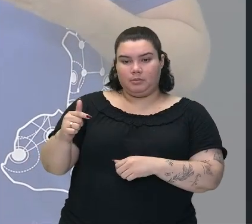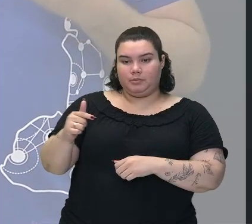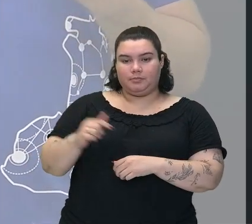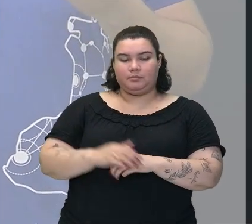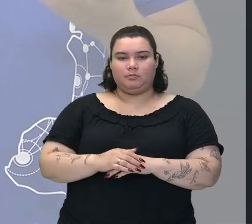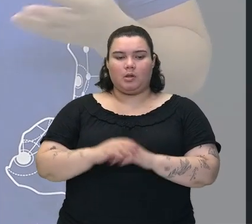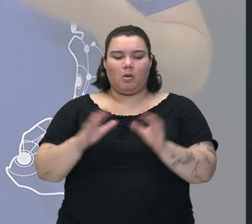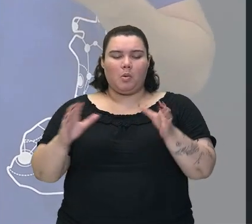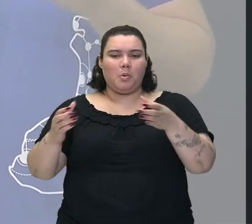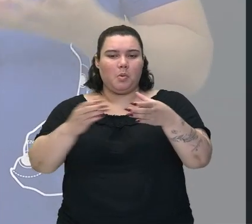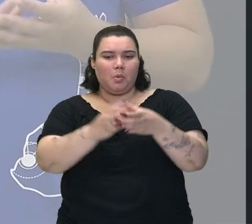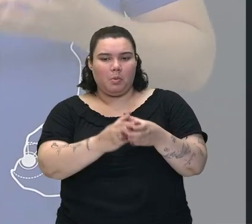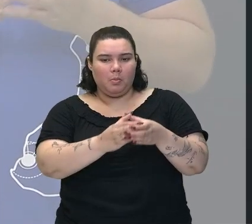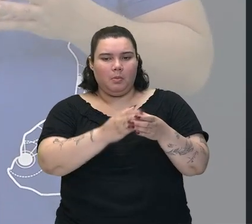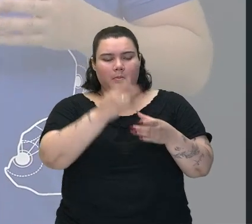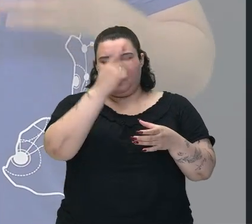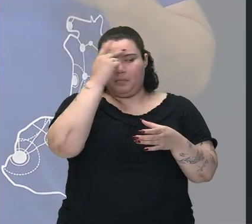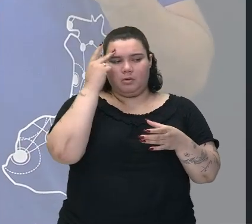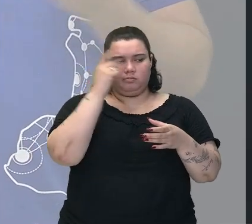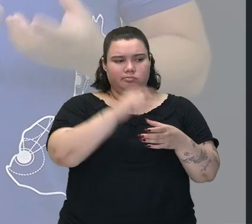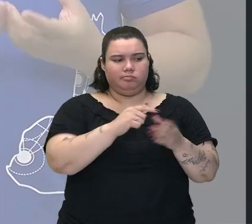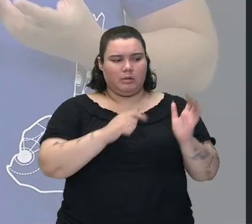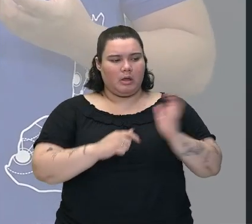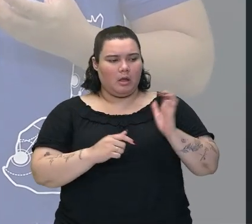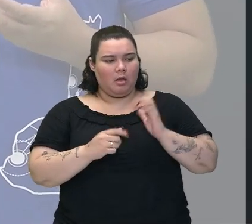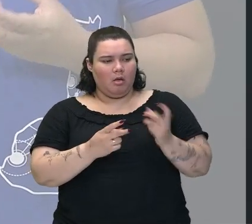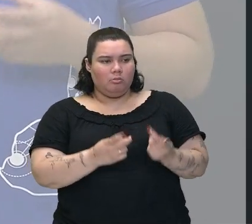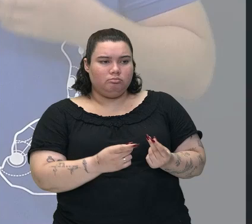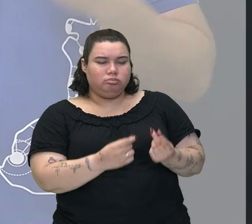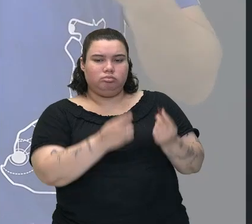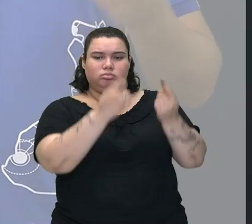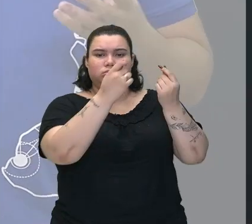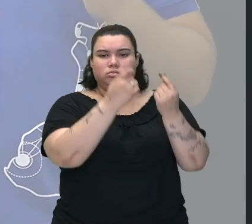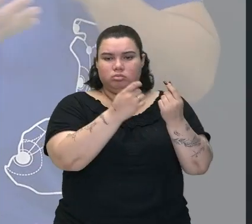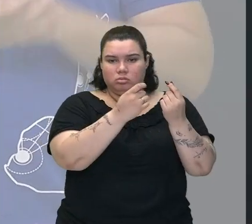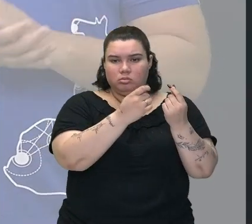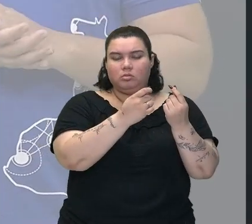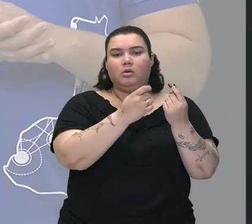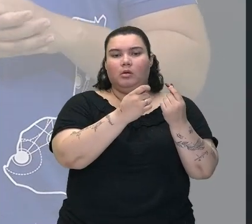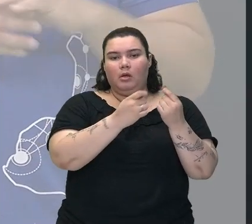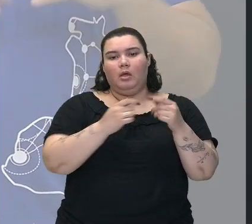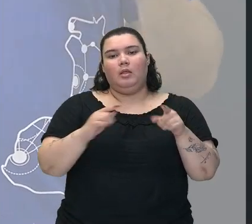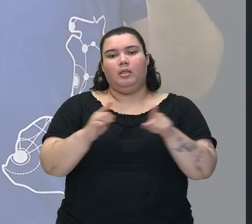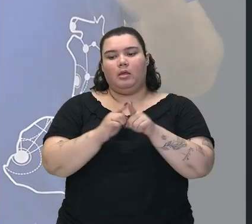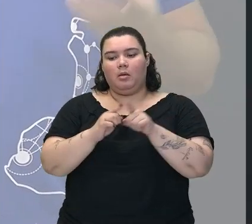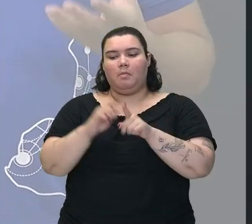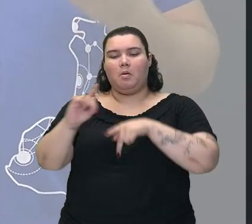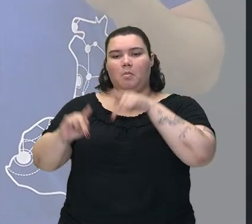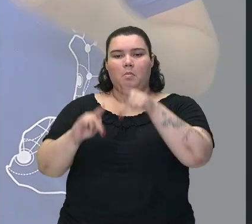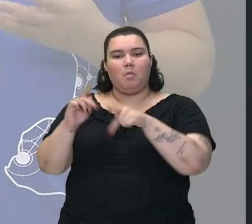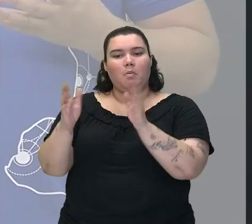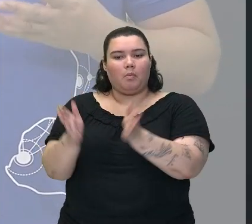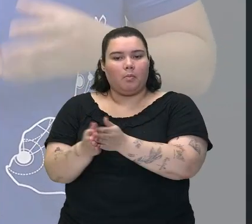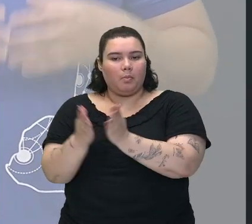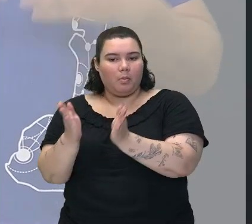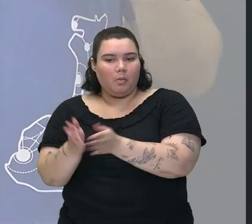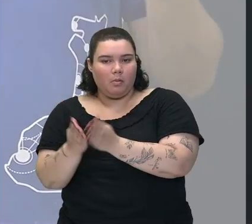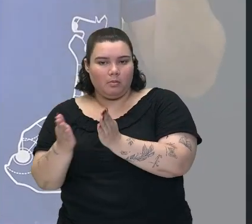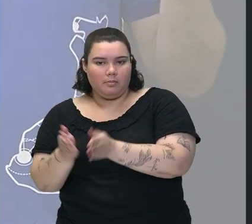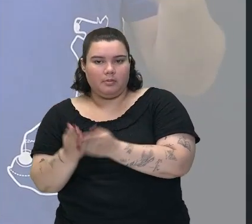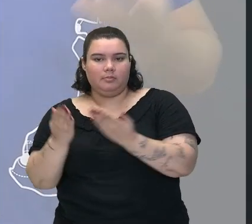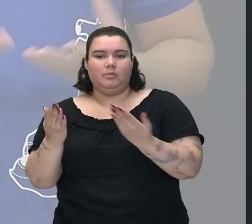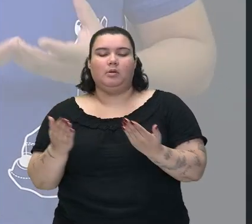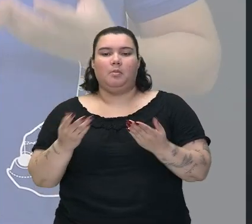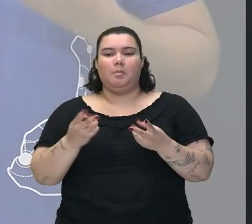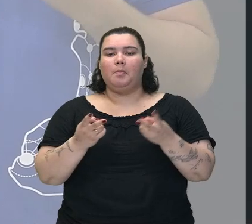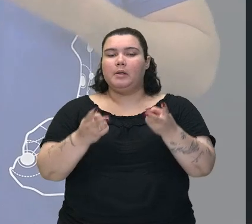ricas, certo? Uma minoria, certo? Uma parcela muito pequena da população, nós tínhamos também uma desigualdade muito grande, evidenciando